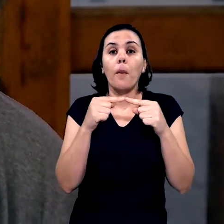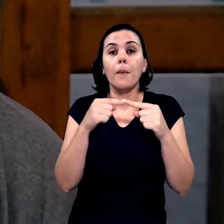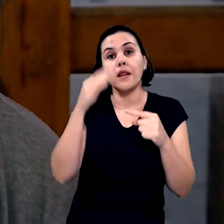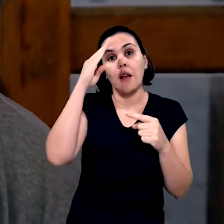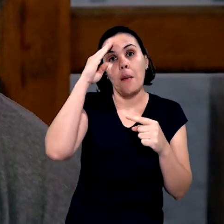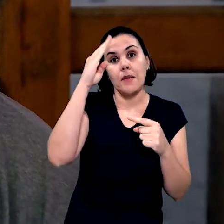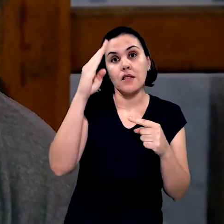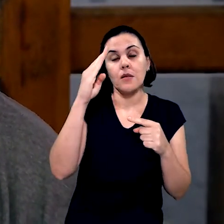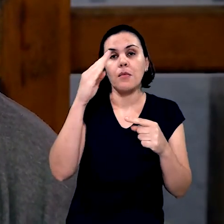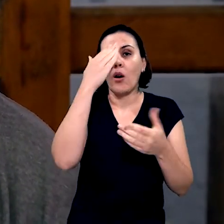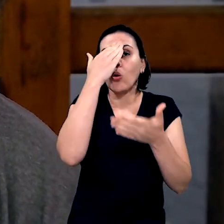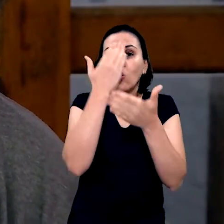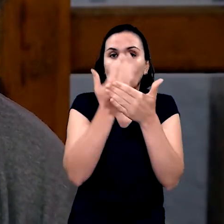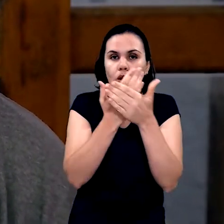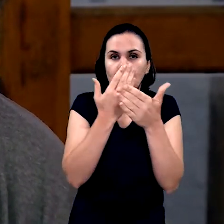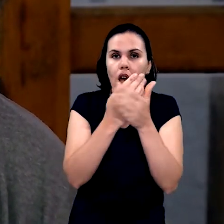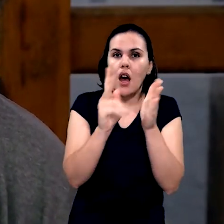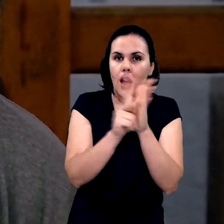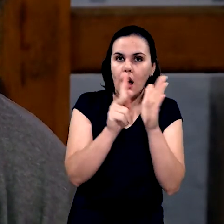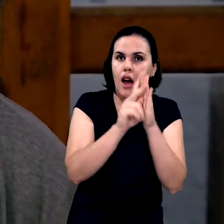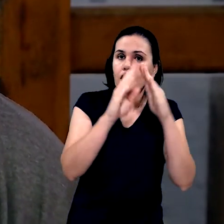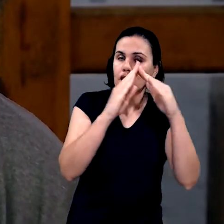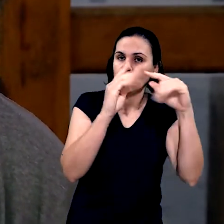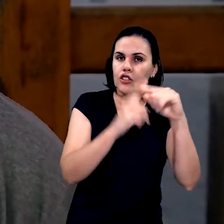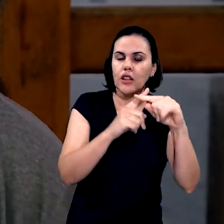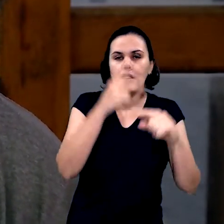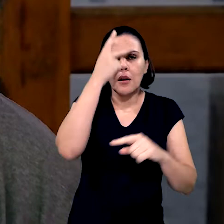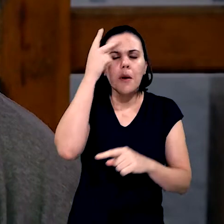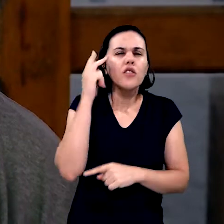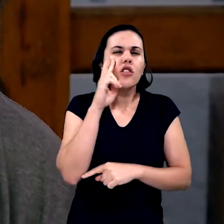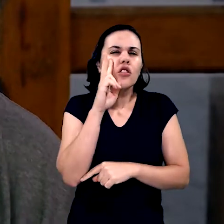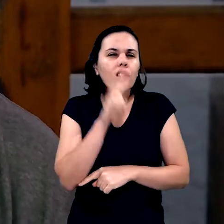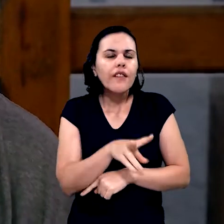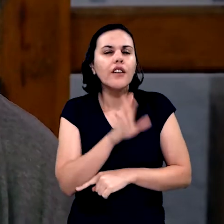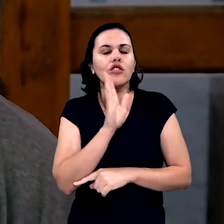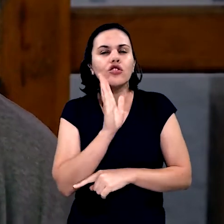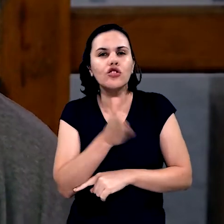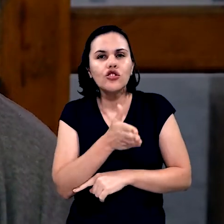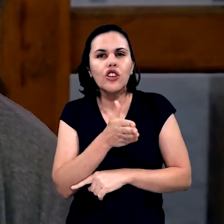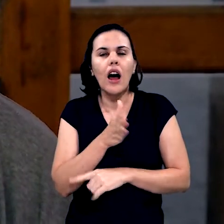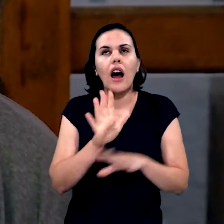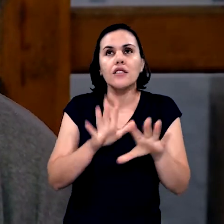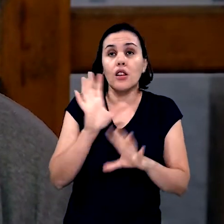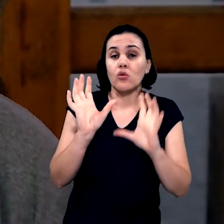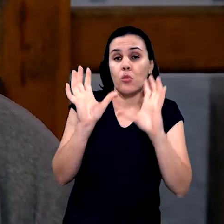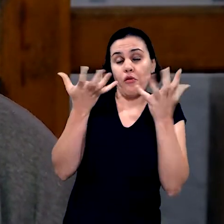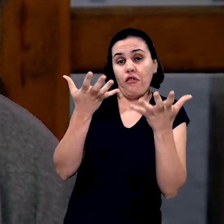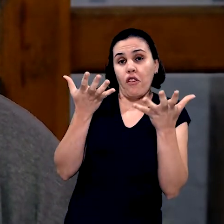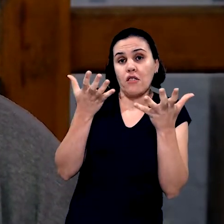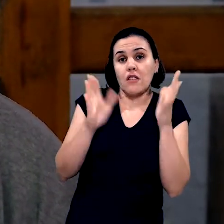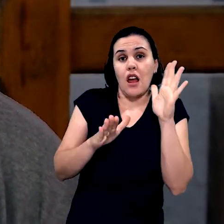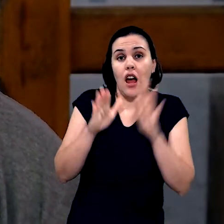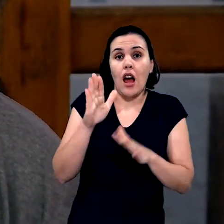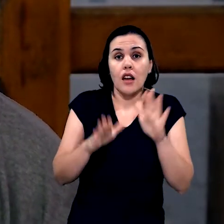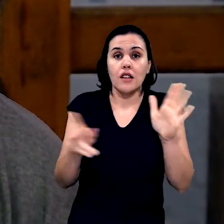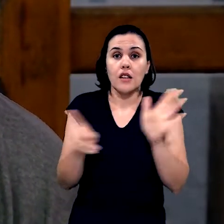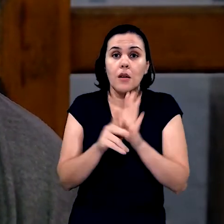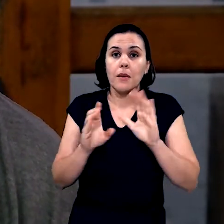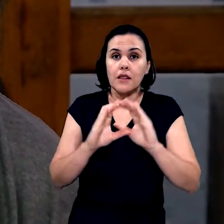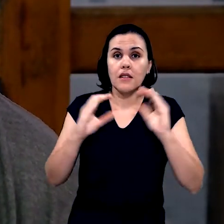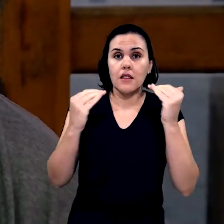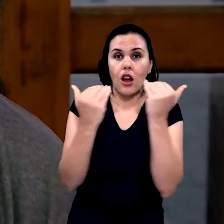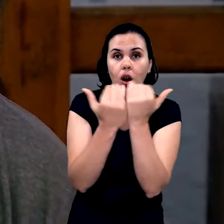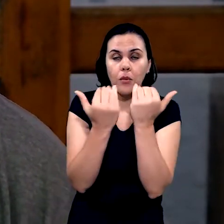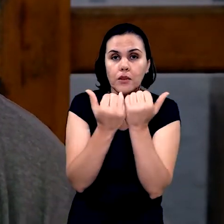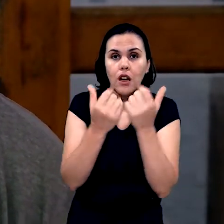né? Um momento muito bonito e muito marcante. Quem já passou, quem já venceu, seja como festeiro, como membro